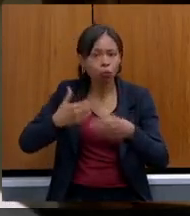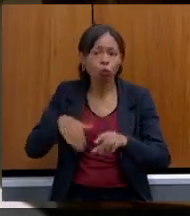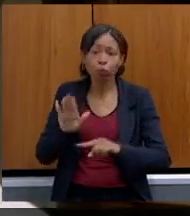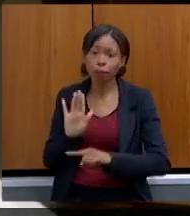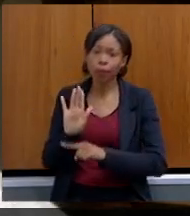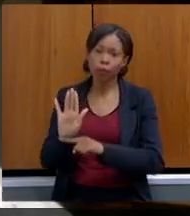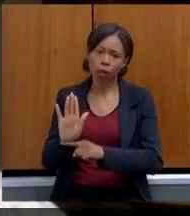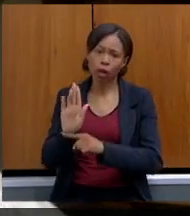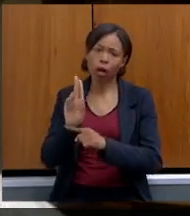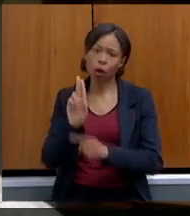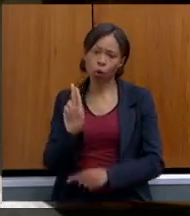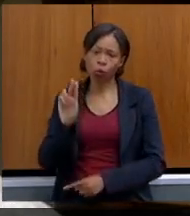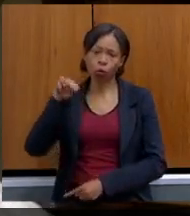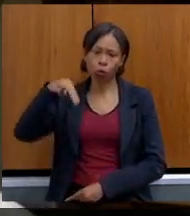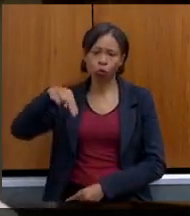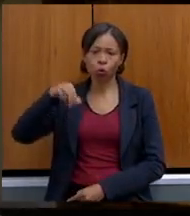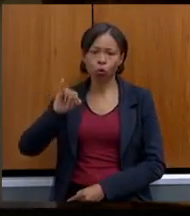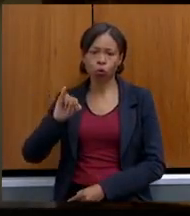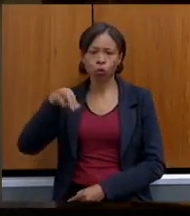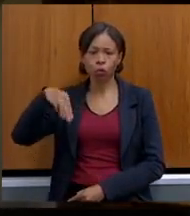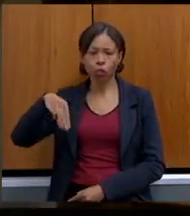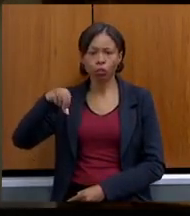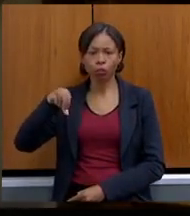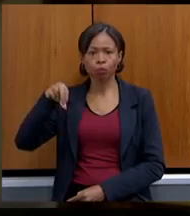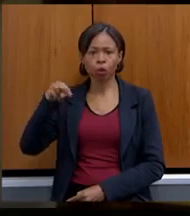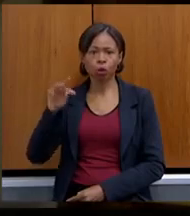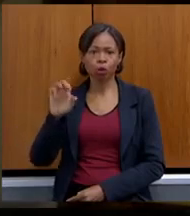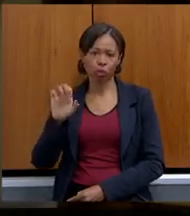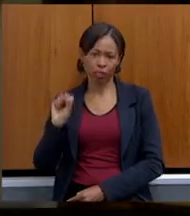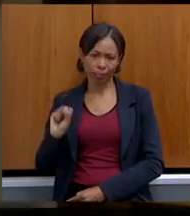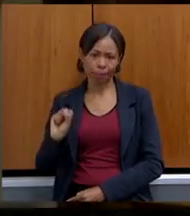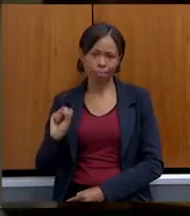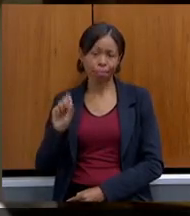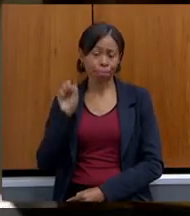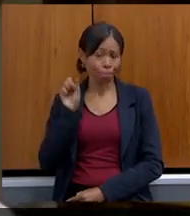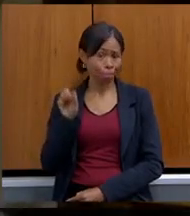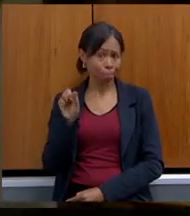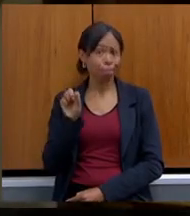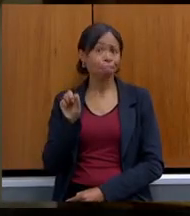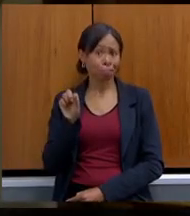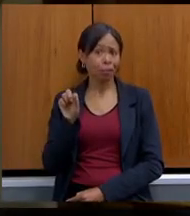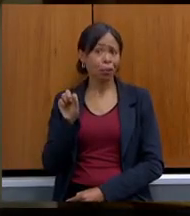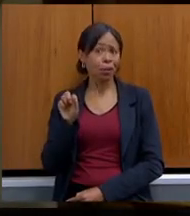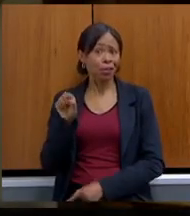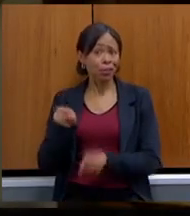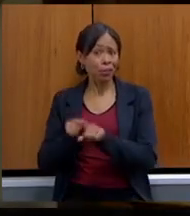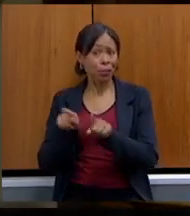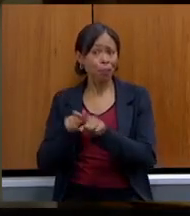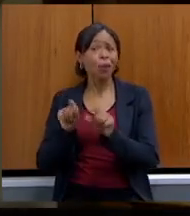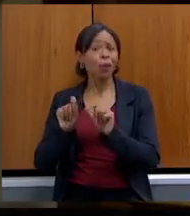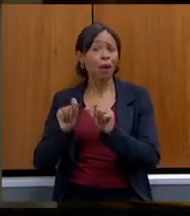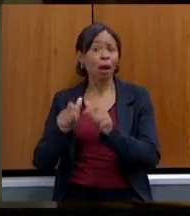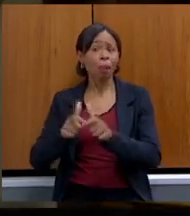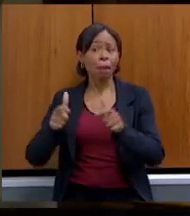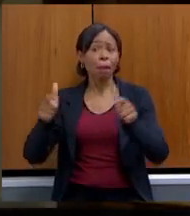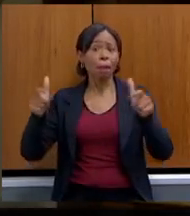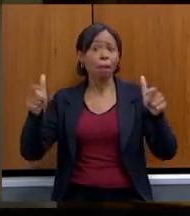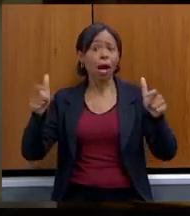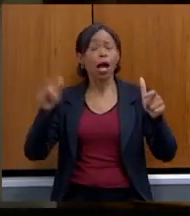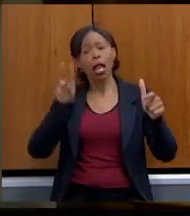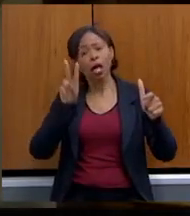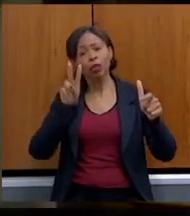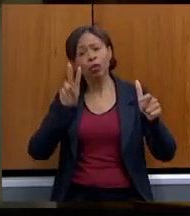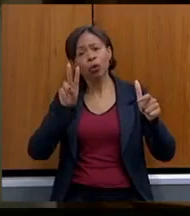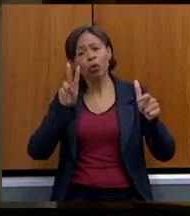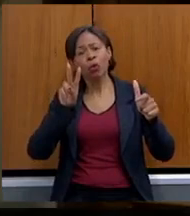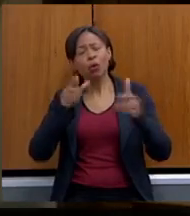negócio é é necessário que a nossa me mostra ela se Panda Mais ainda para o Vale do Jequitinhonha para que o